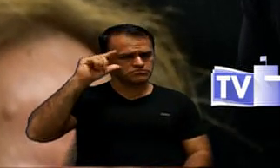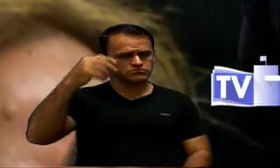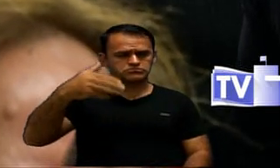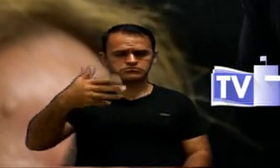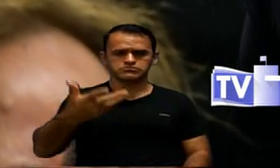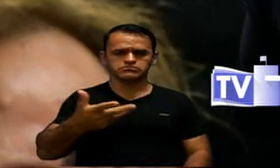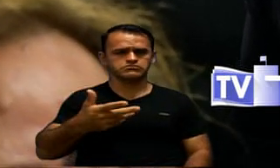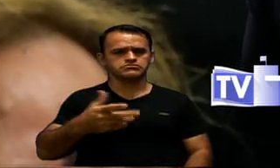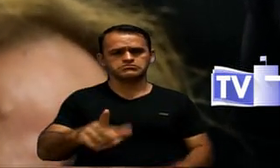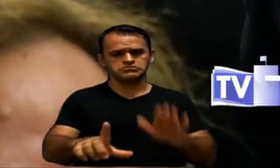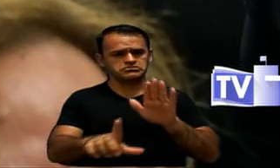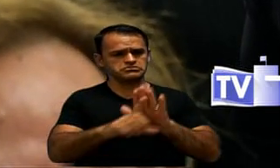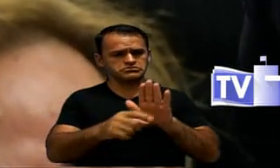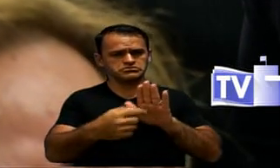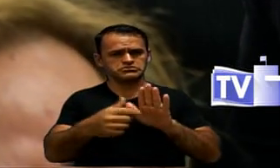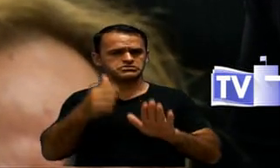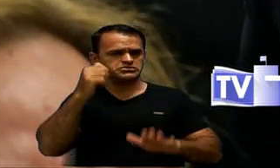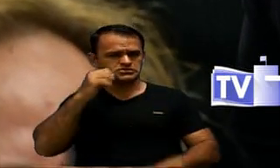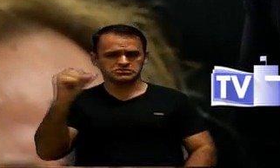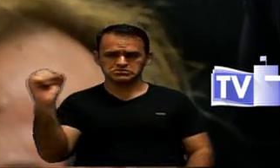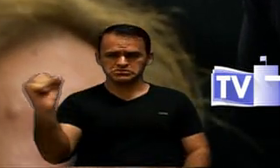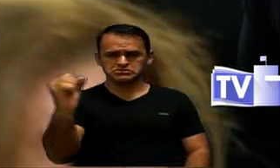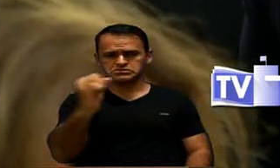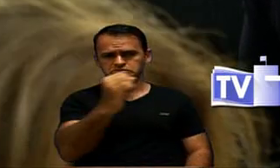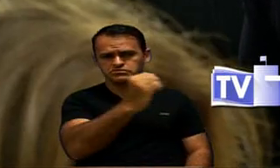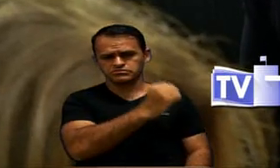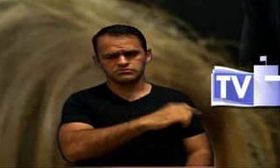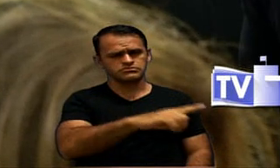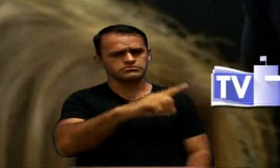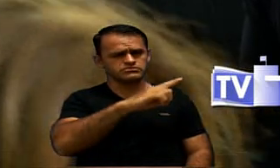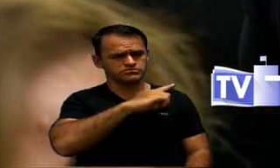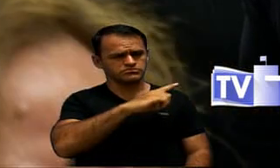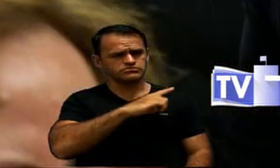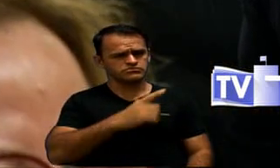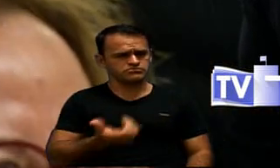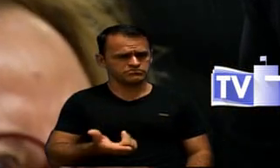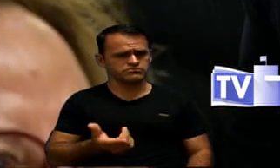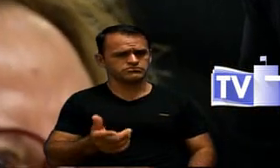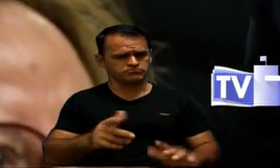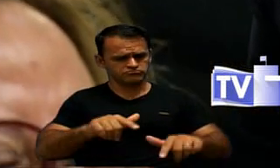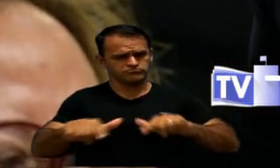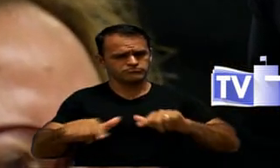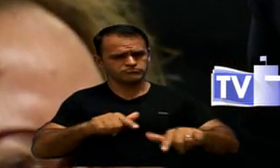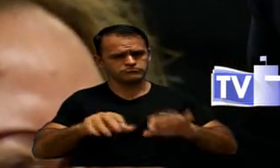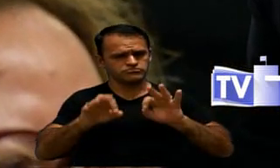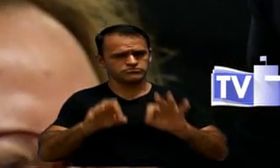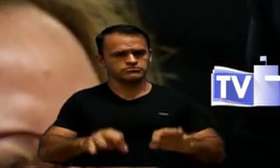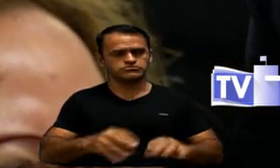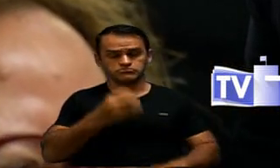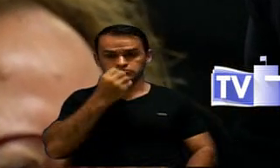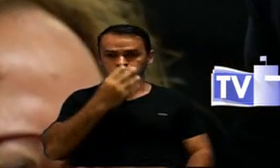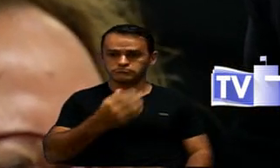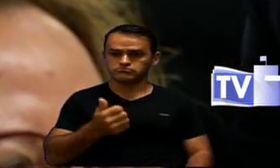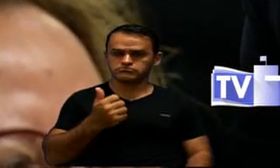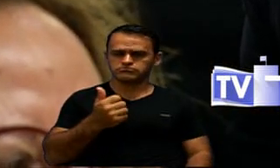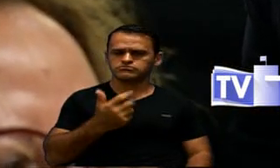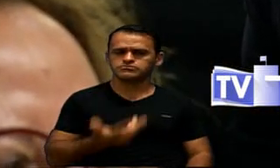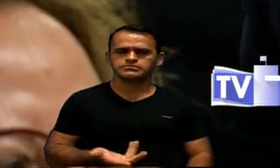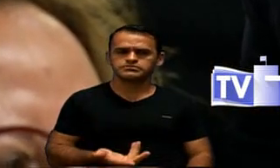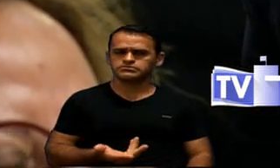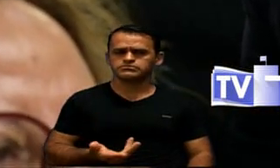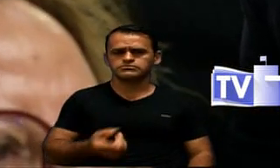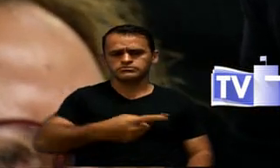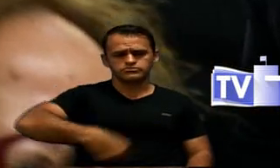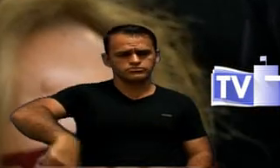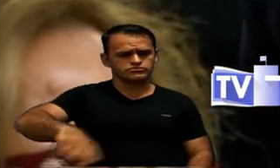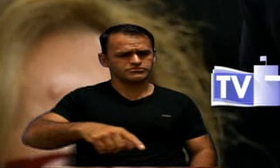feminicídio. Então, está sendo feito, tá, vereadora? Graças a Deus. E